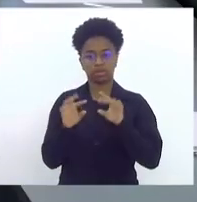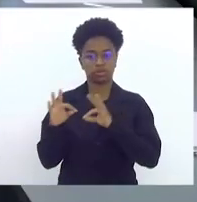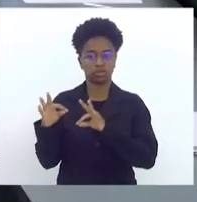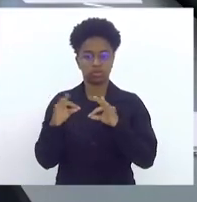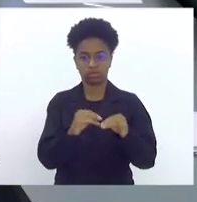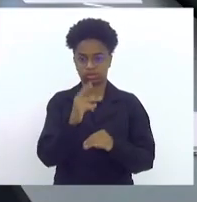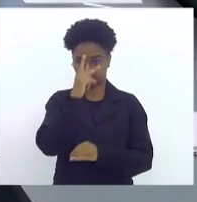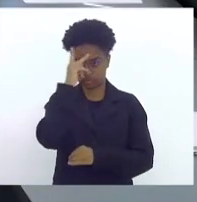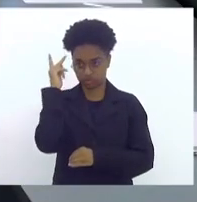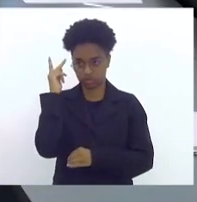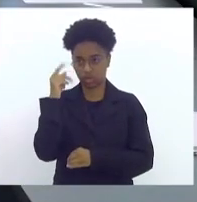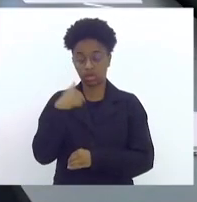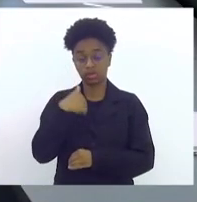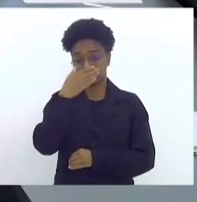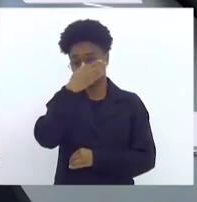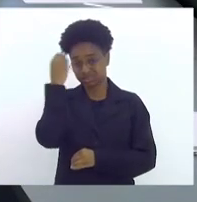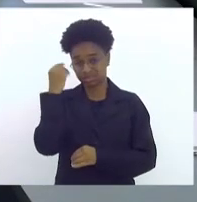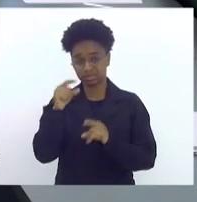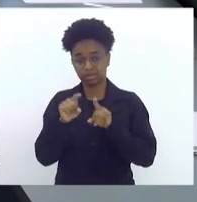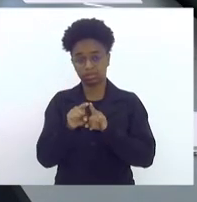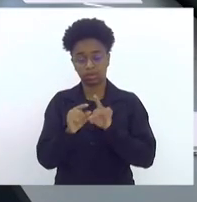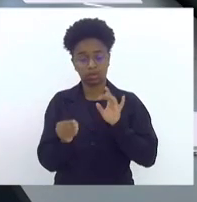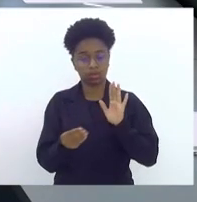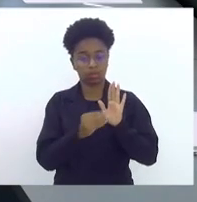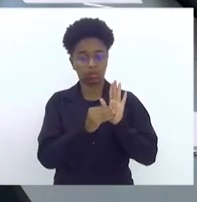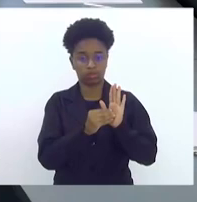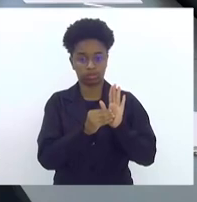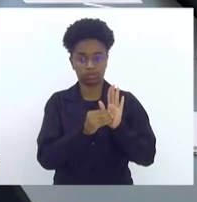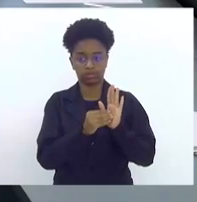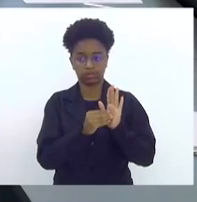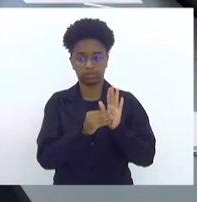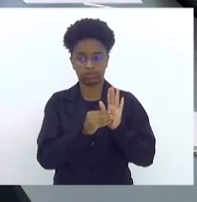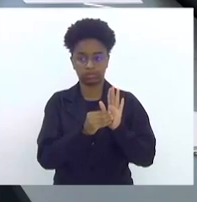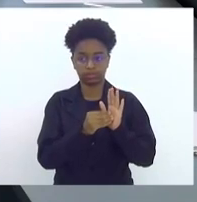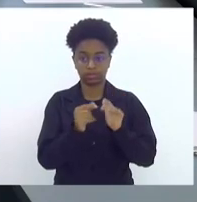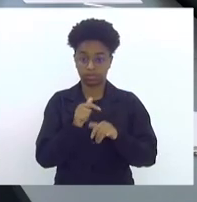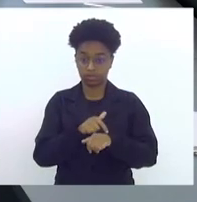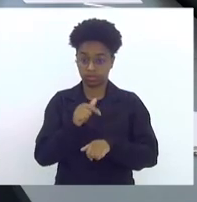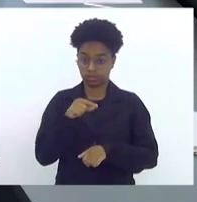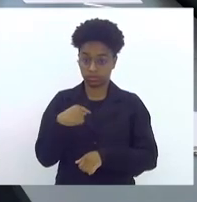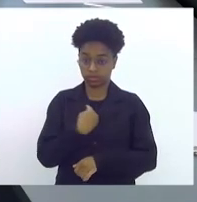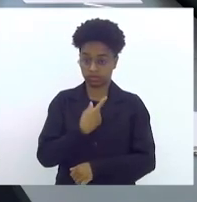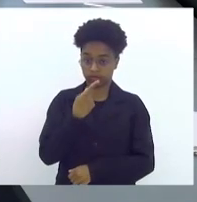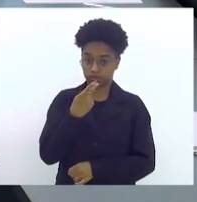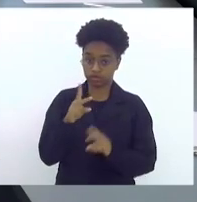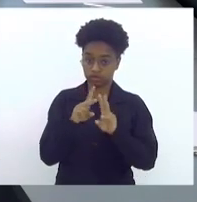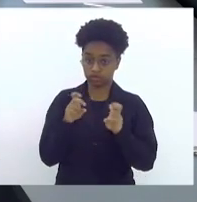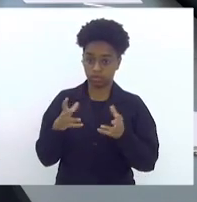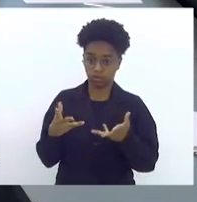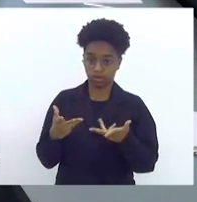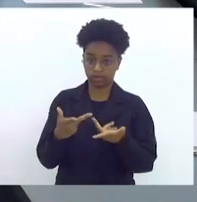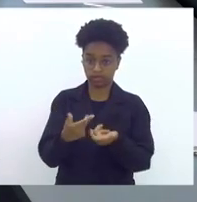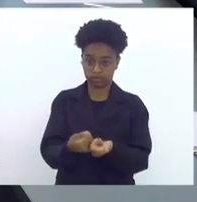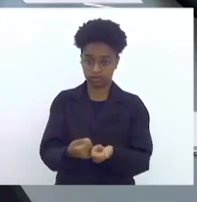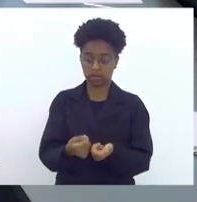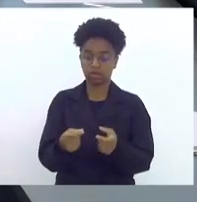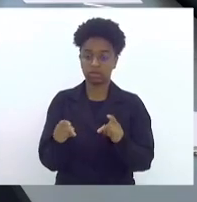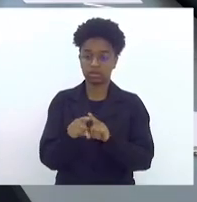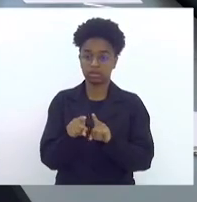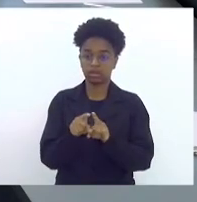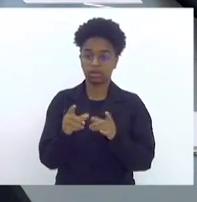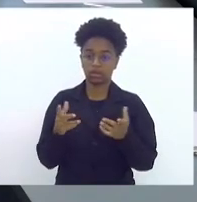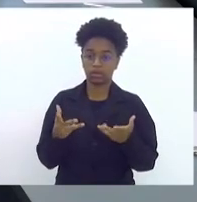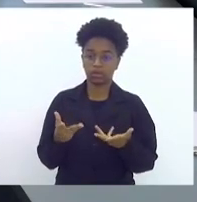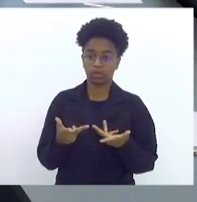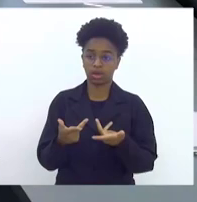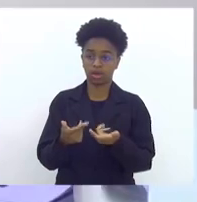né e eu tinha esquecido de colocar aqui deputada é quando a gente fala de qualificação Inclusive a qualificação